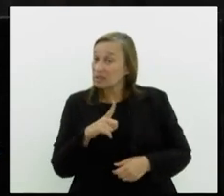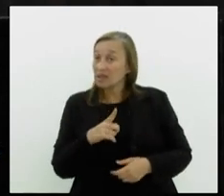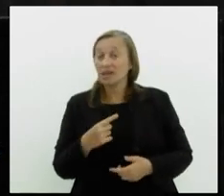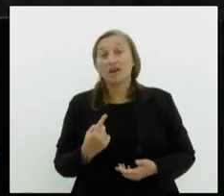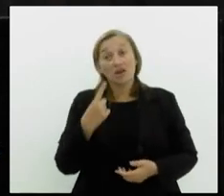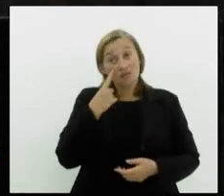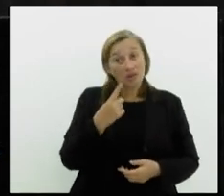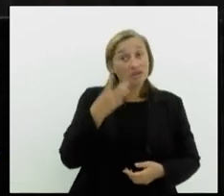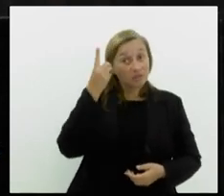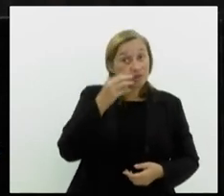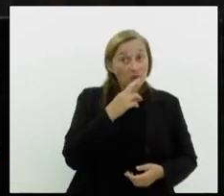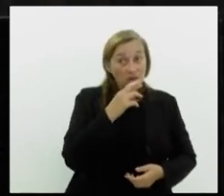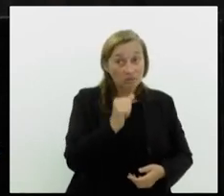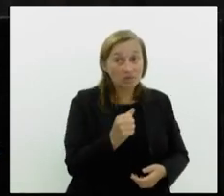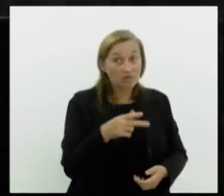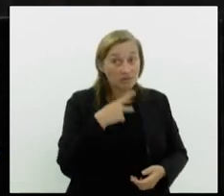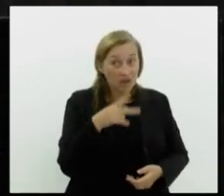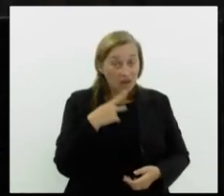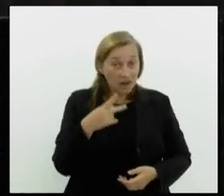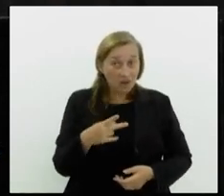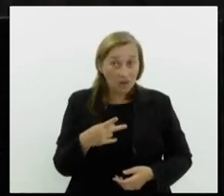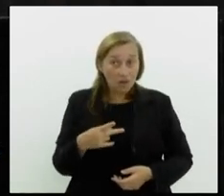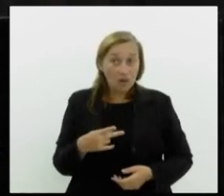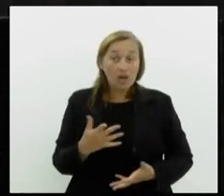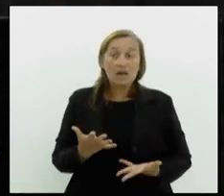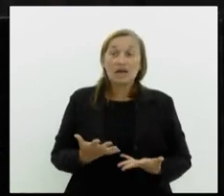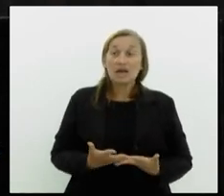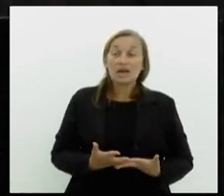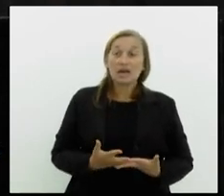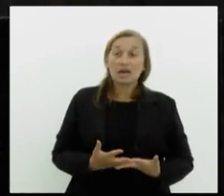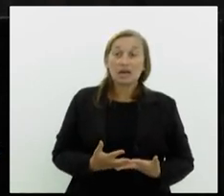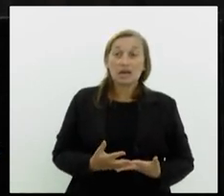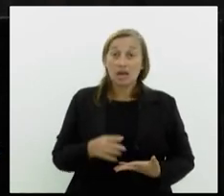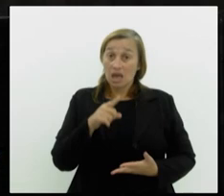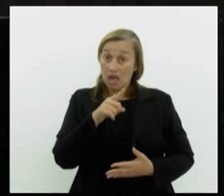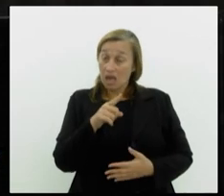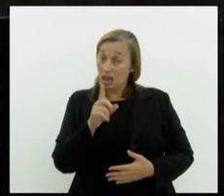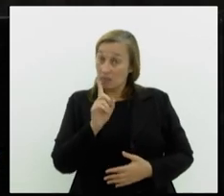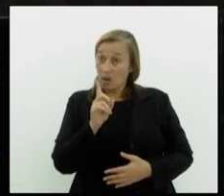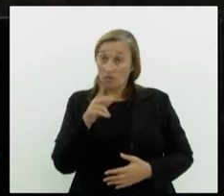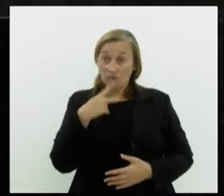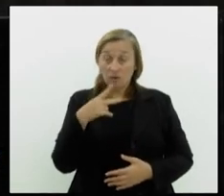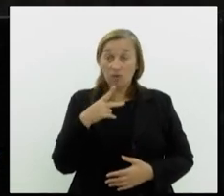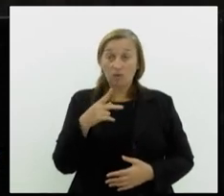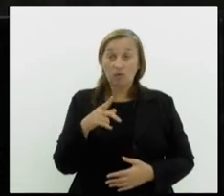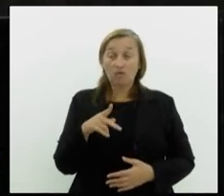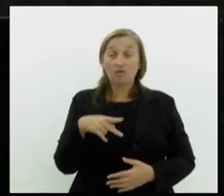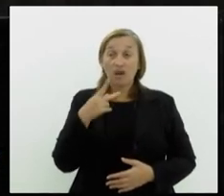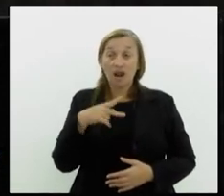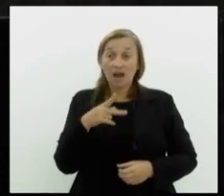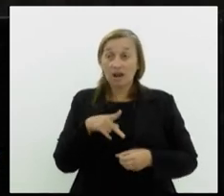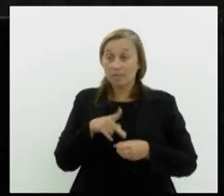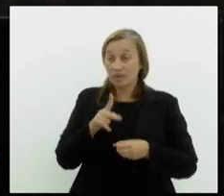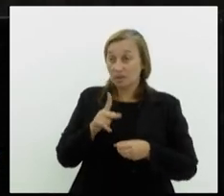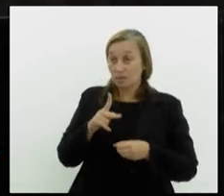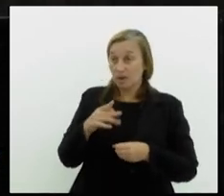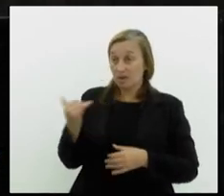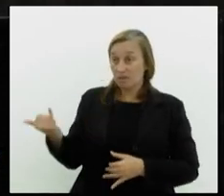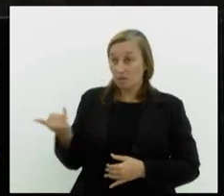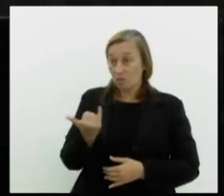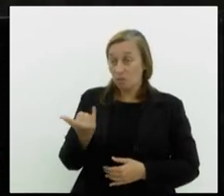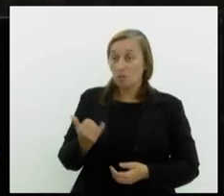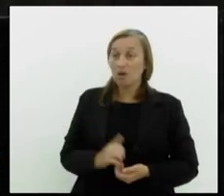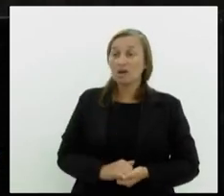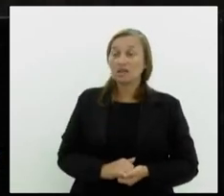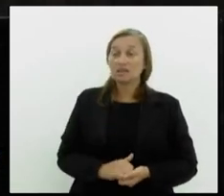que o deputado Amorim levantou a hipótese, que não foi ele que levantou, que foi dito para a Petrobras a ele, de